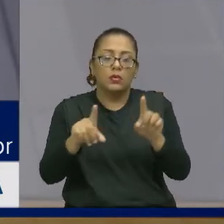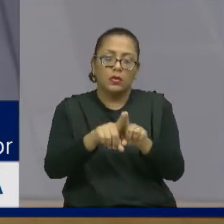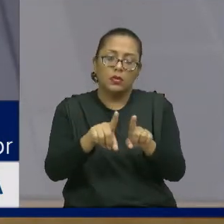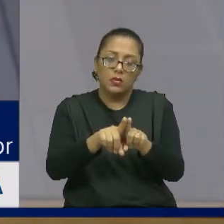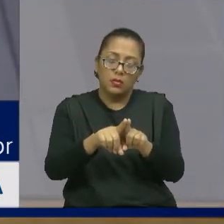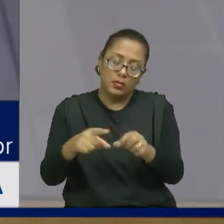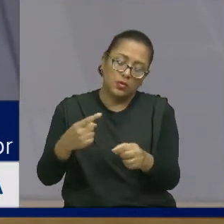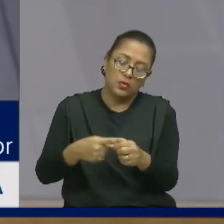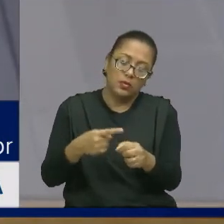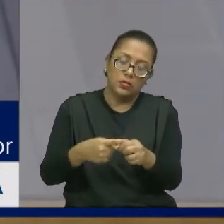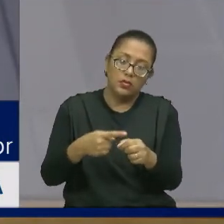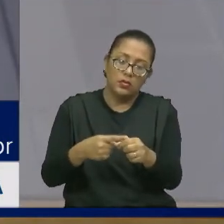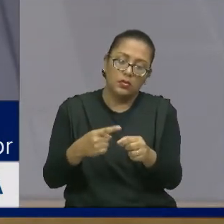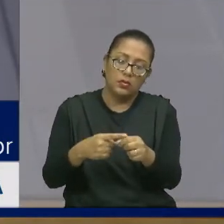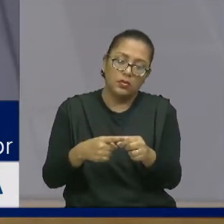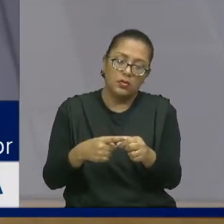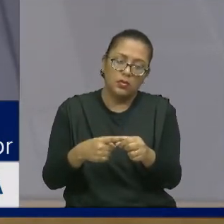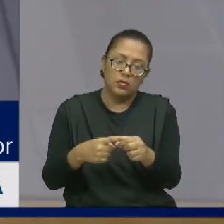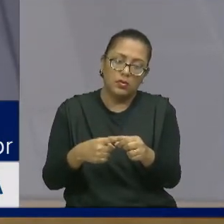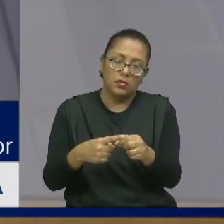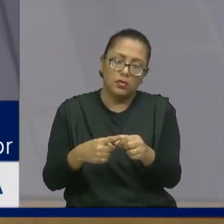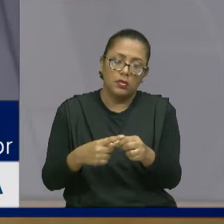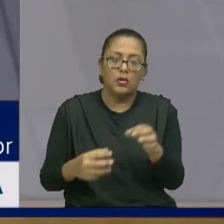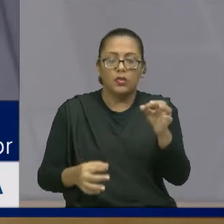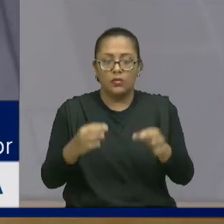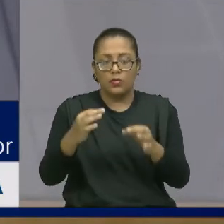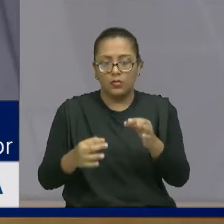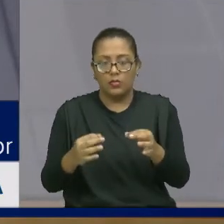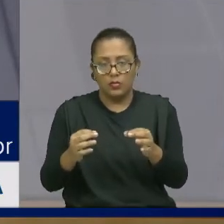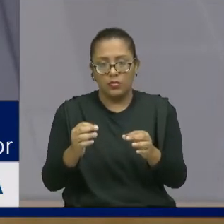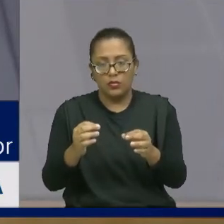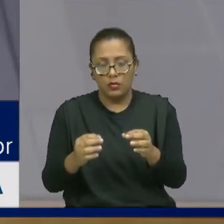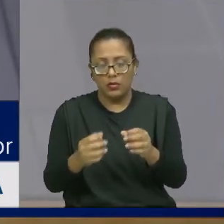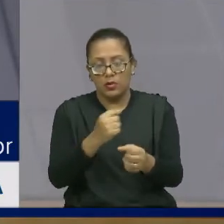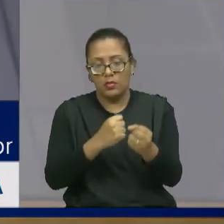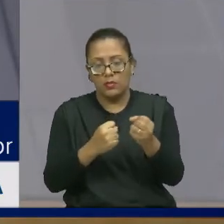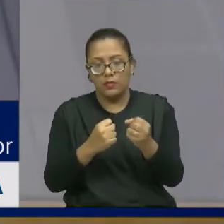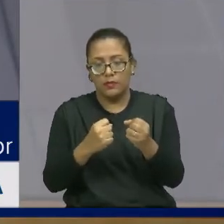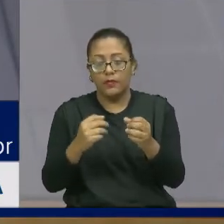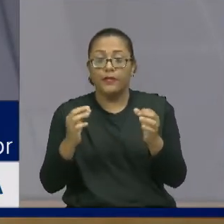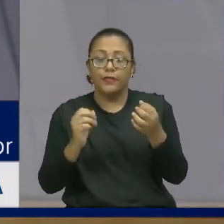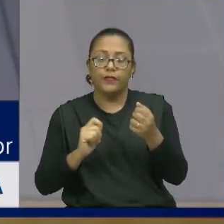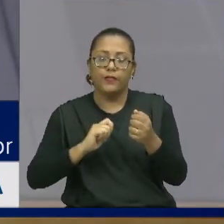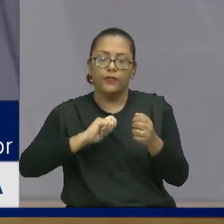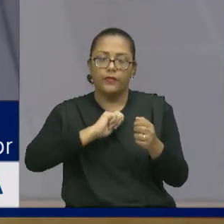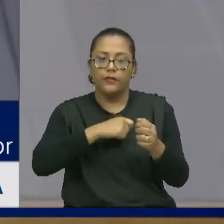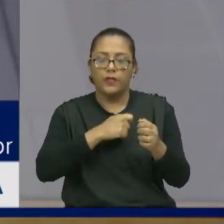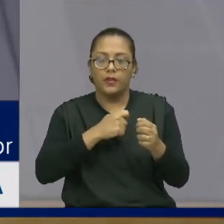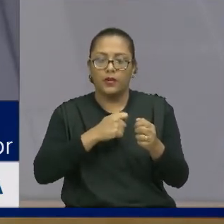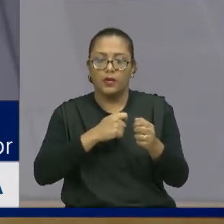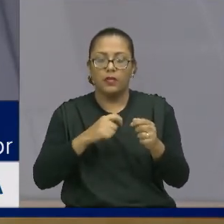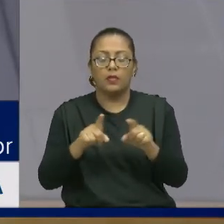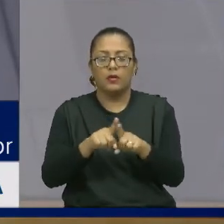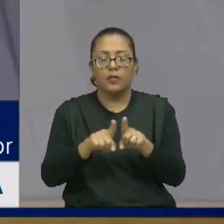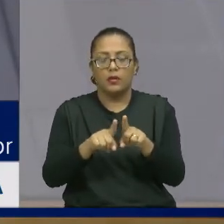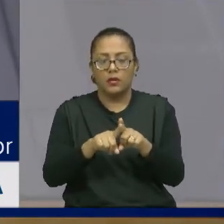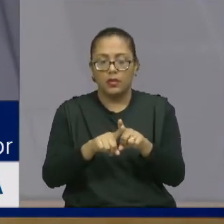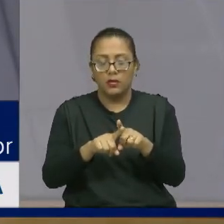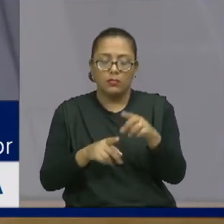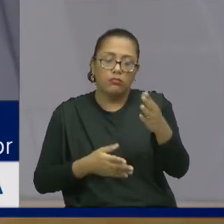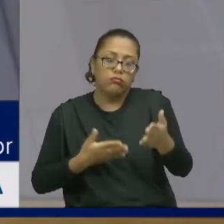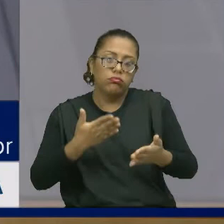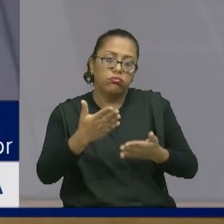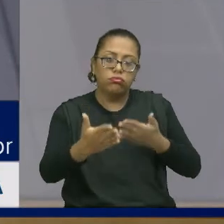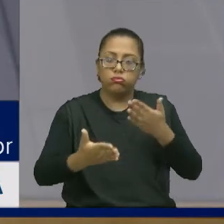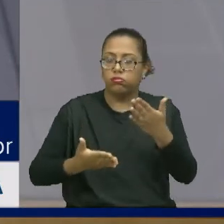visem principalmente a justiça social, a justiça fiscal e a conciliação dos